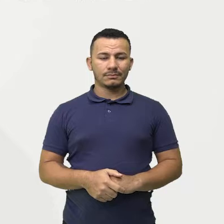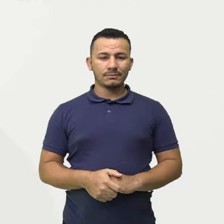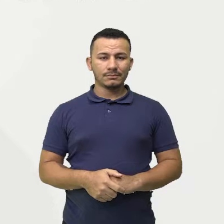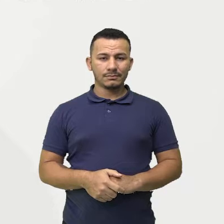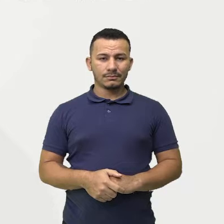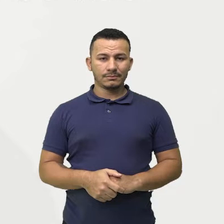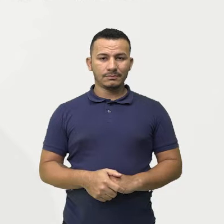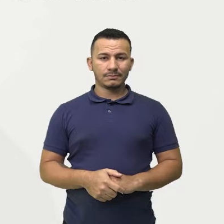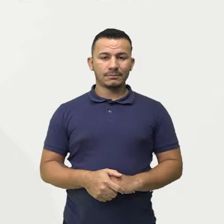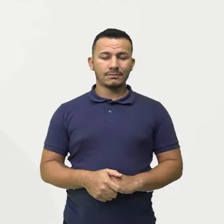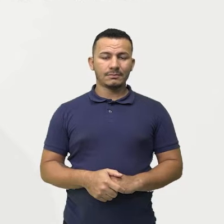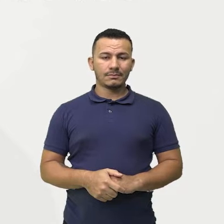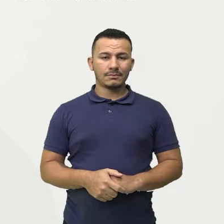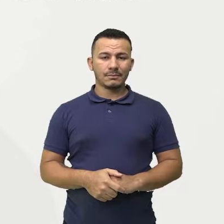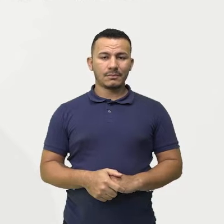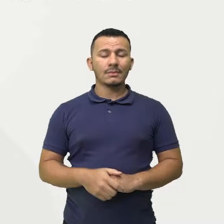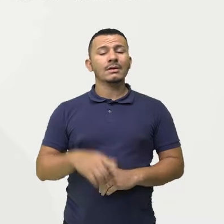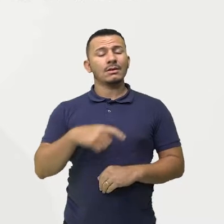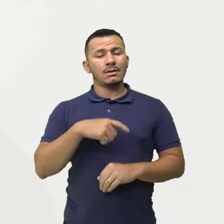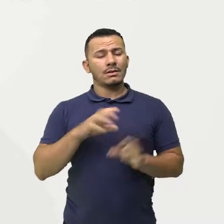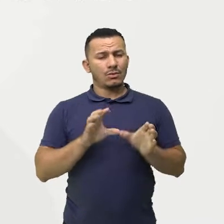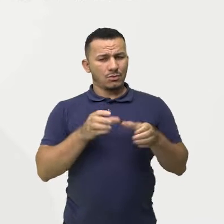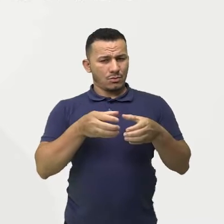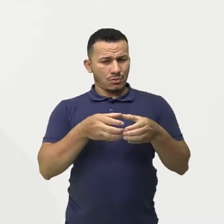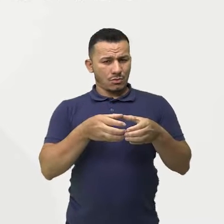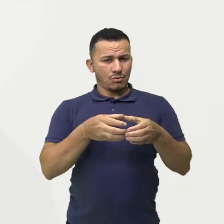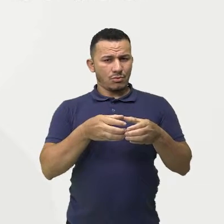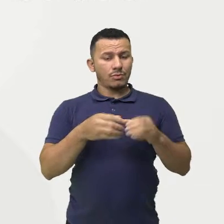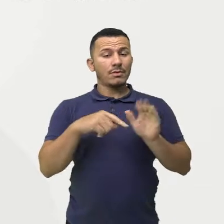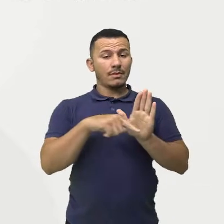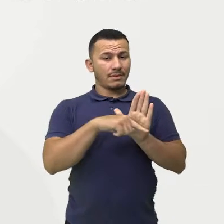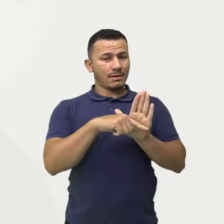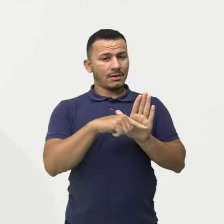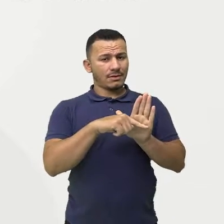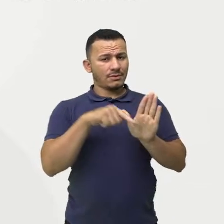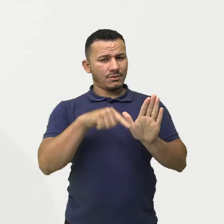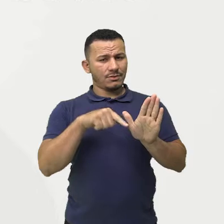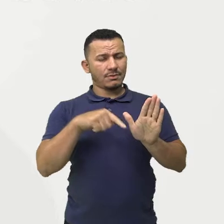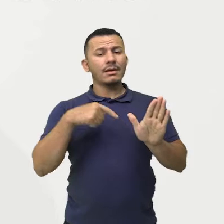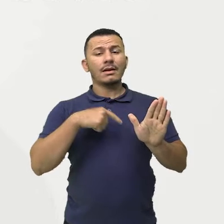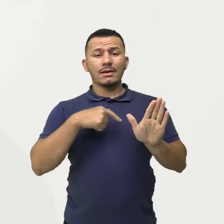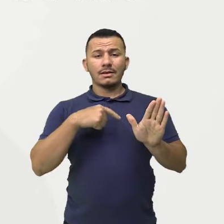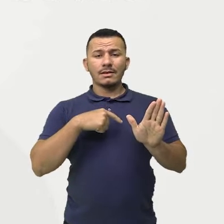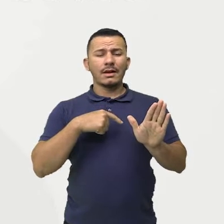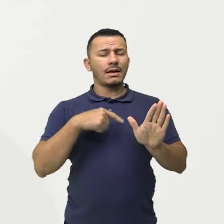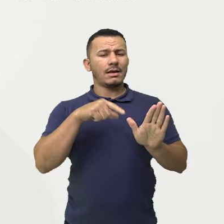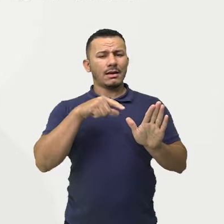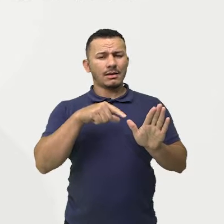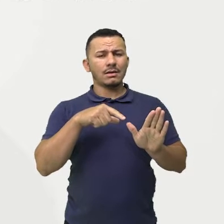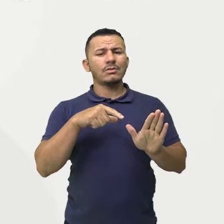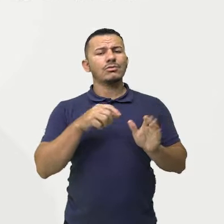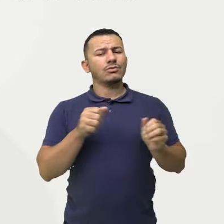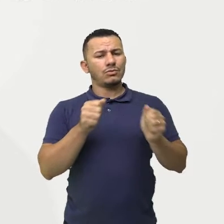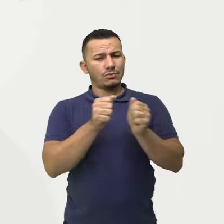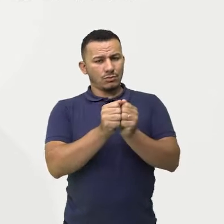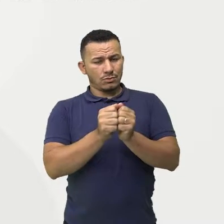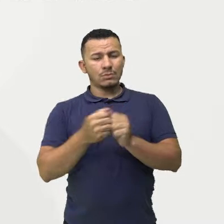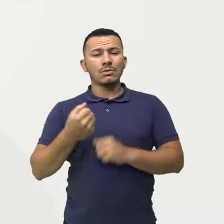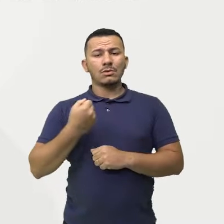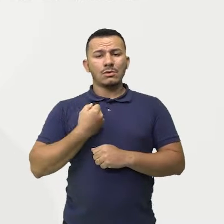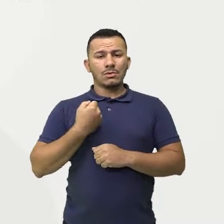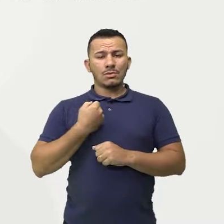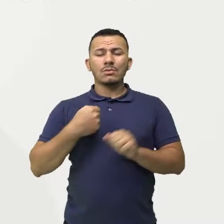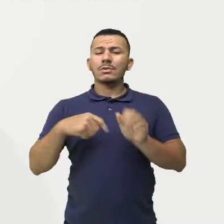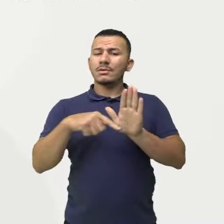temos aqui, ó. Os números inteiros negativos são sempre acompanhados